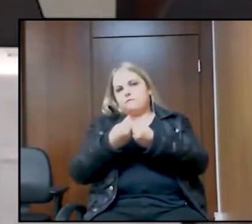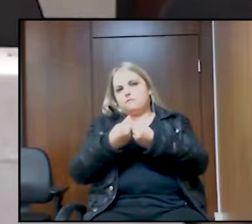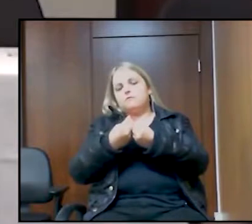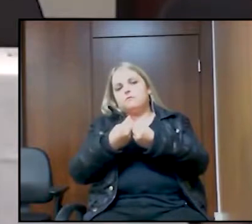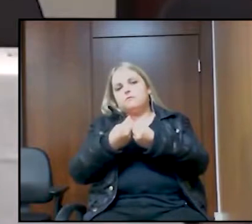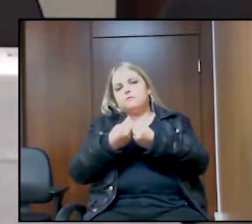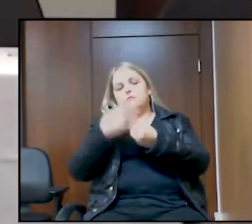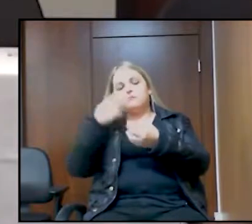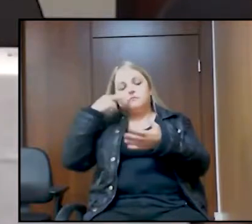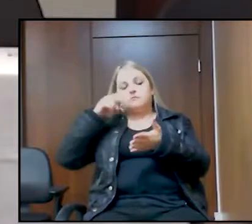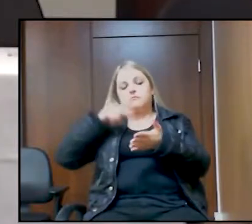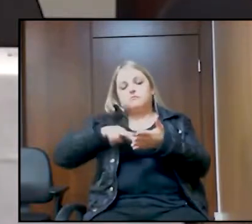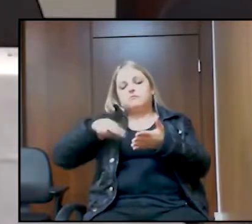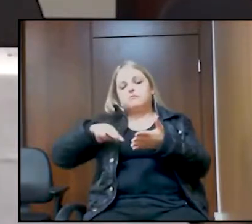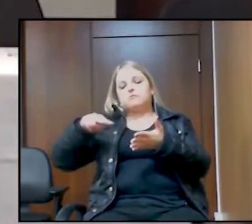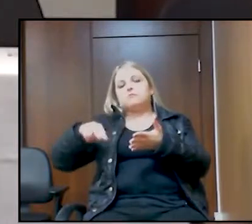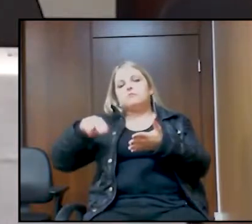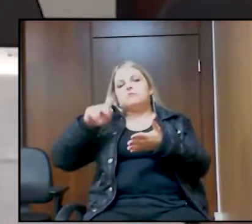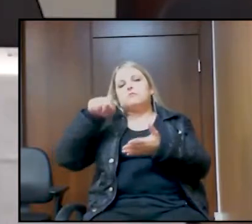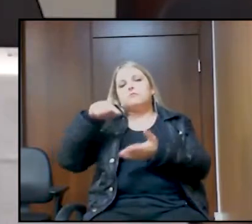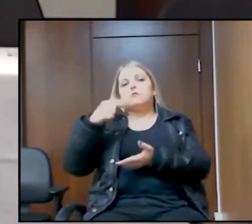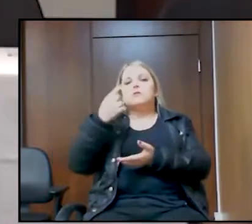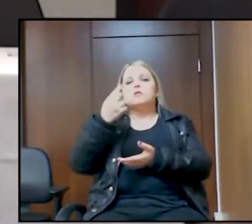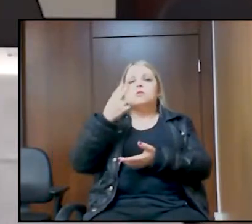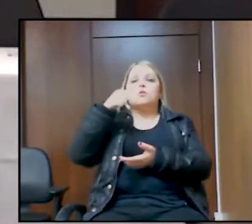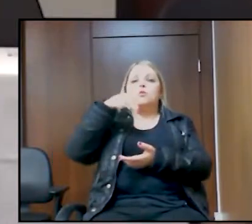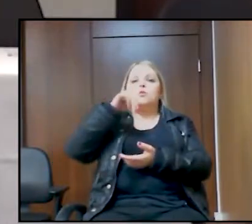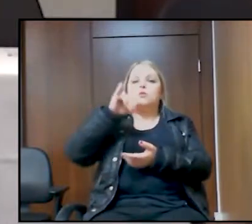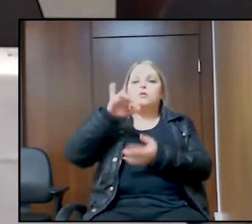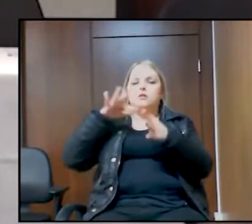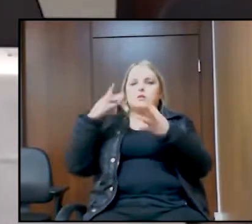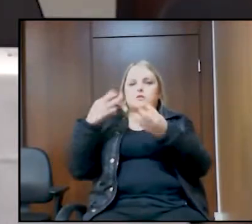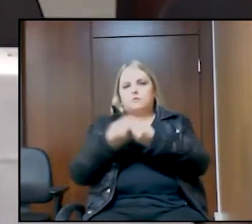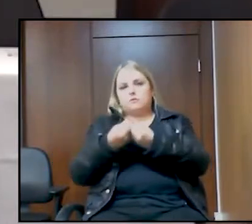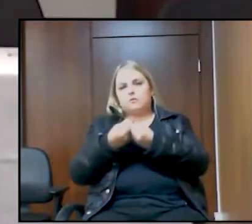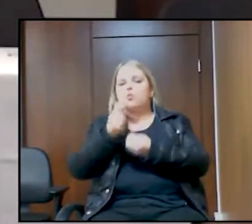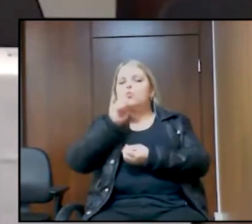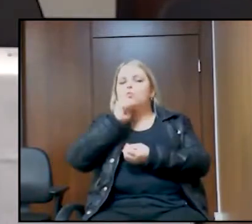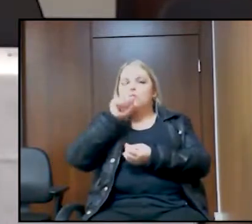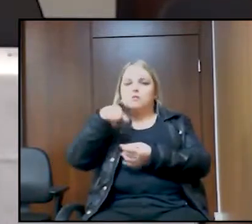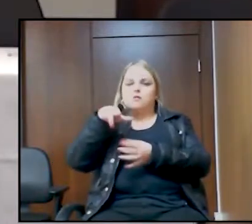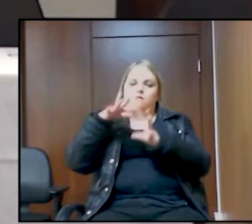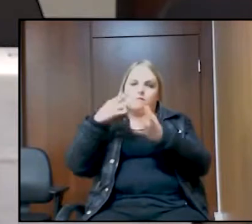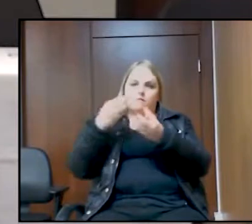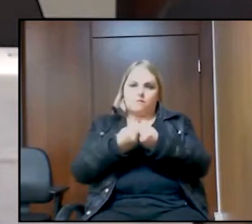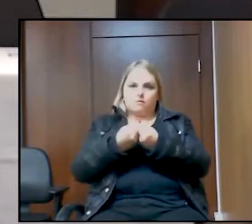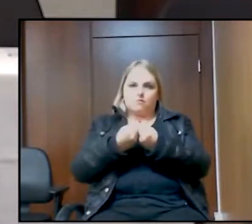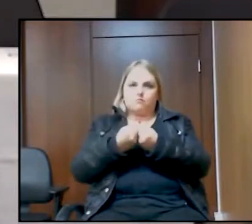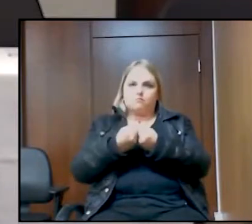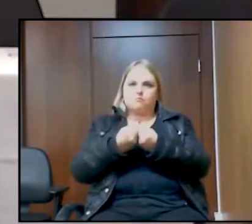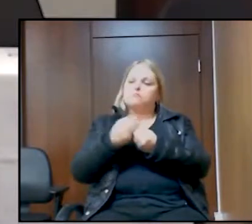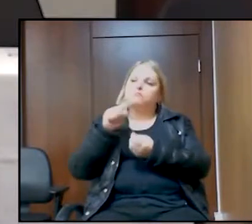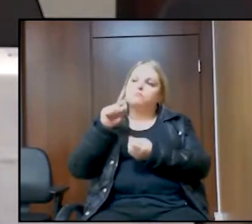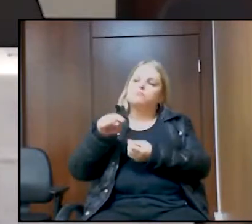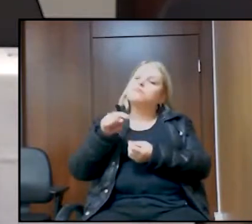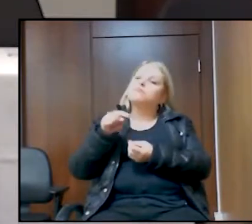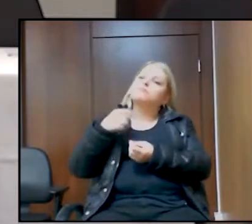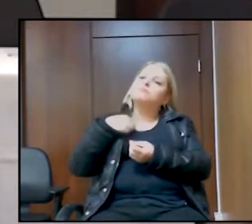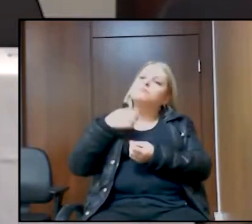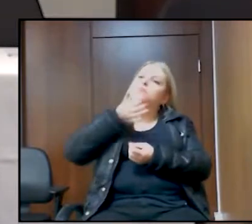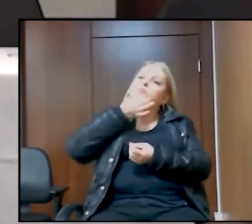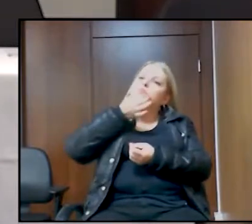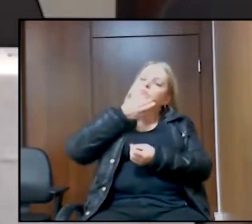aqui se fale da questão unifamiliar, tal, mas ainda é família, né? Então, isso acho que é uma questão a